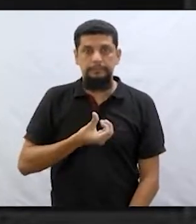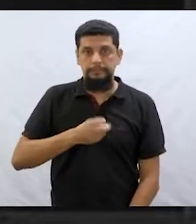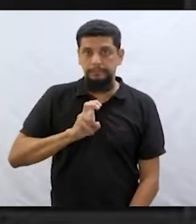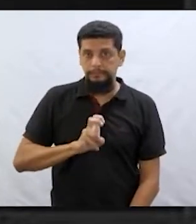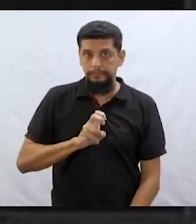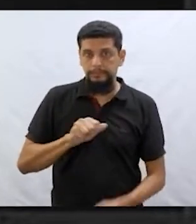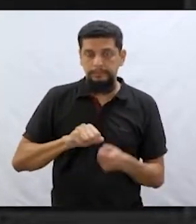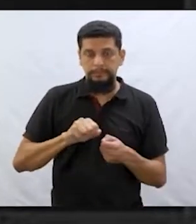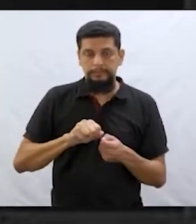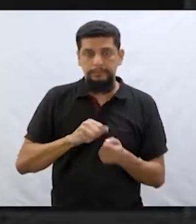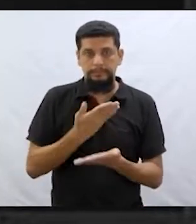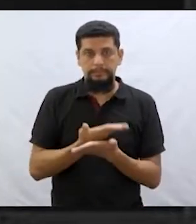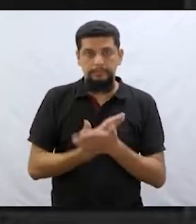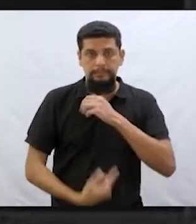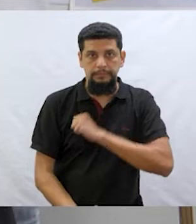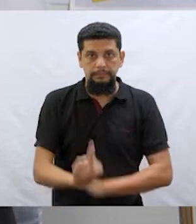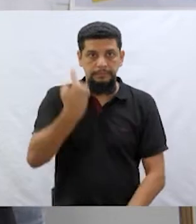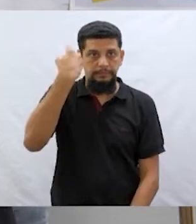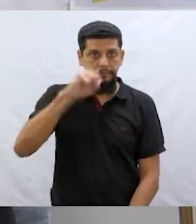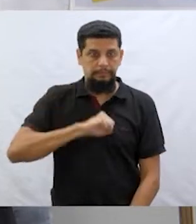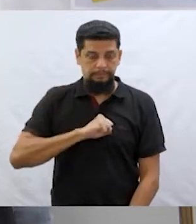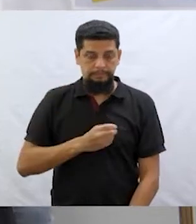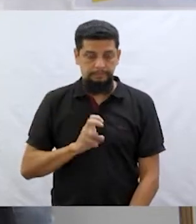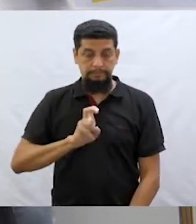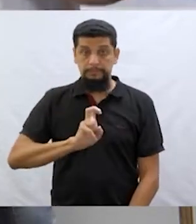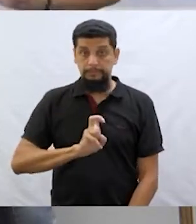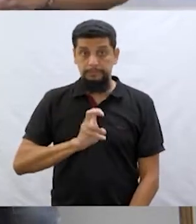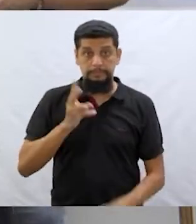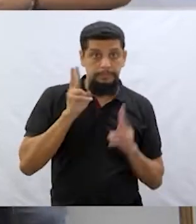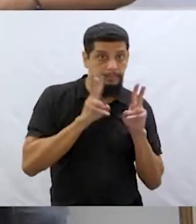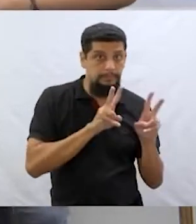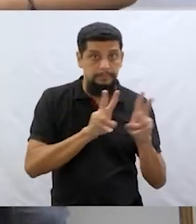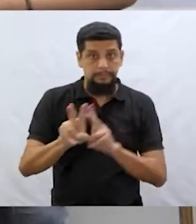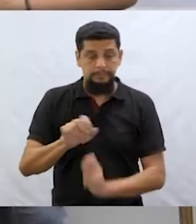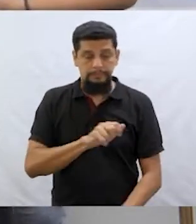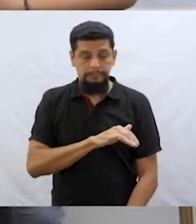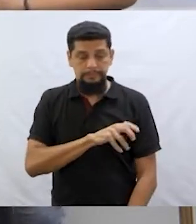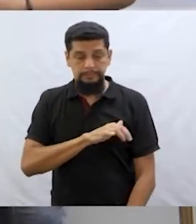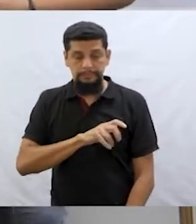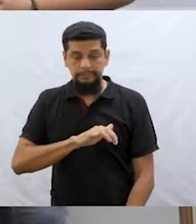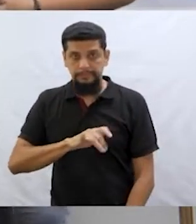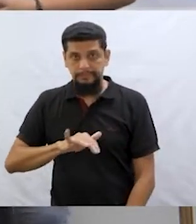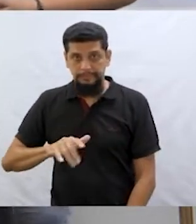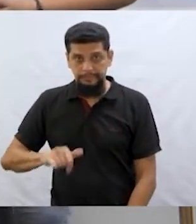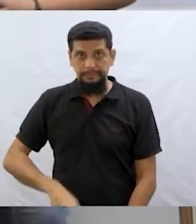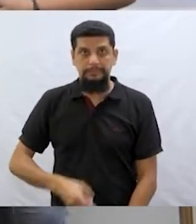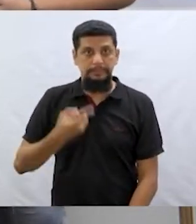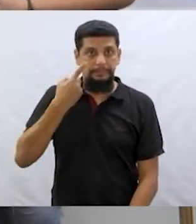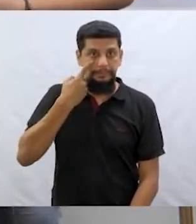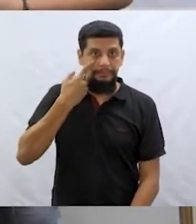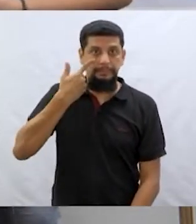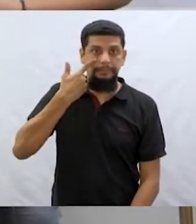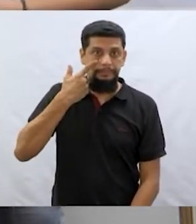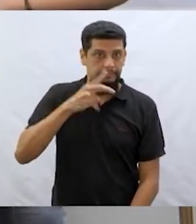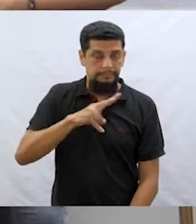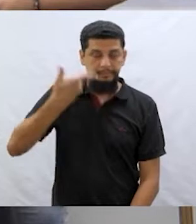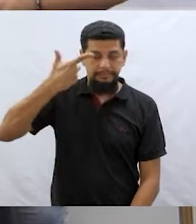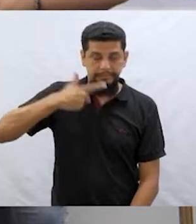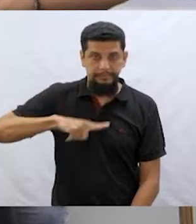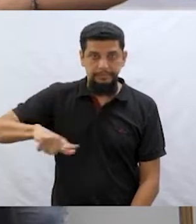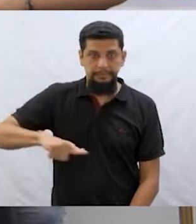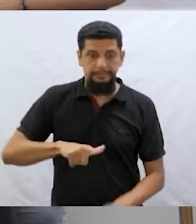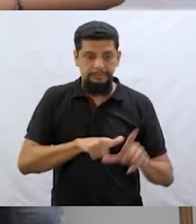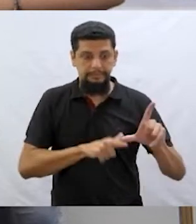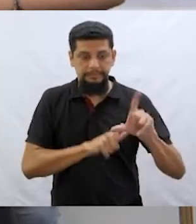5, tudo que nós fizemos lá na aula de número 5. Nós vamos ver o nosso alfabeto, né? A gente vai revisar todas